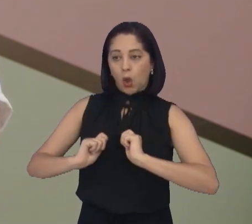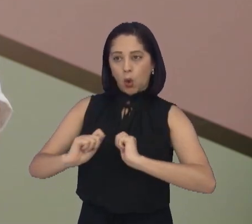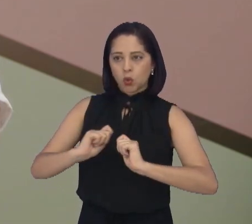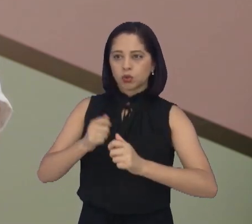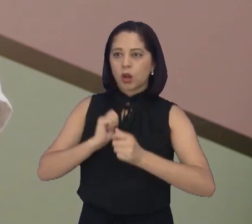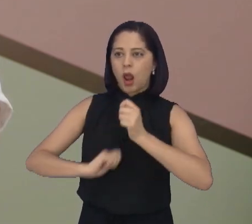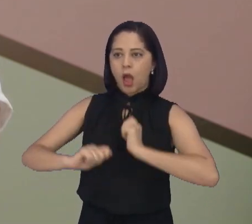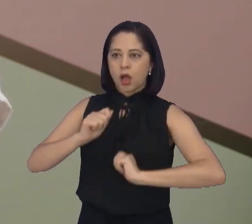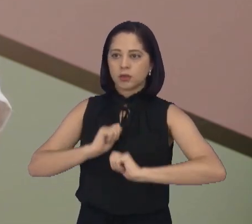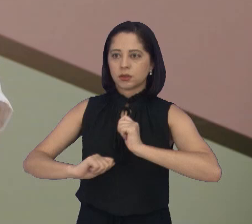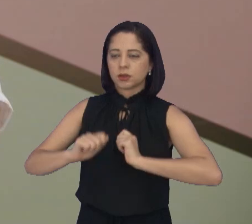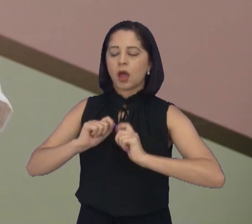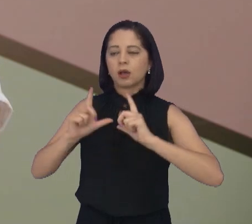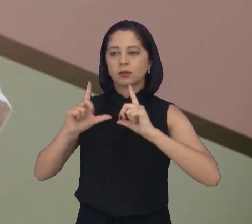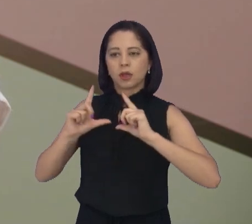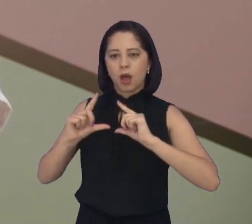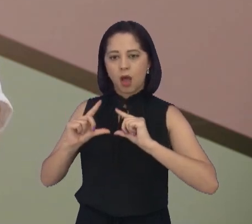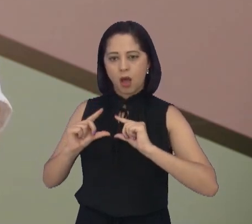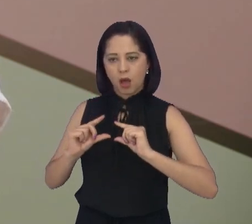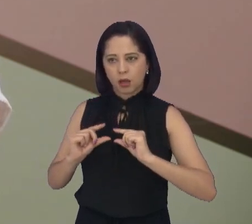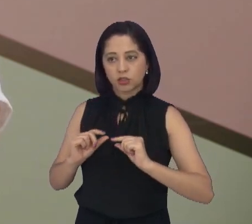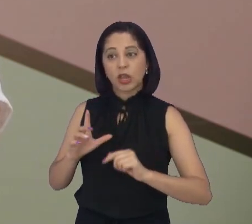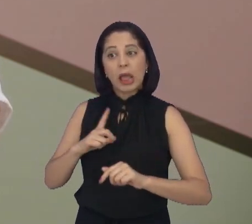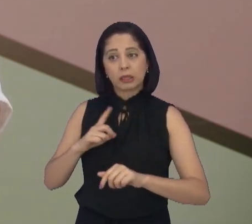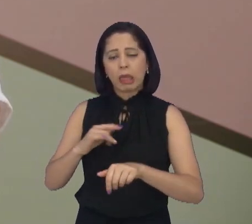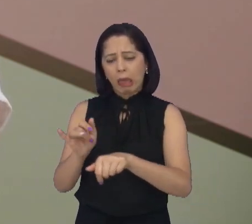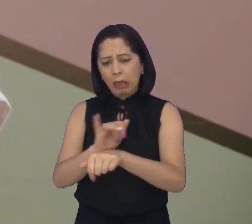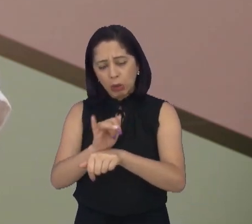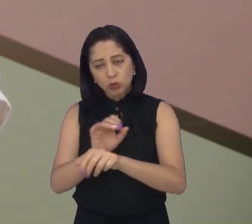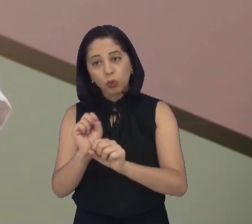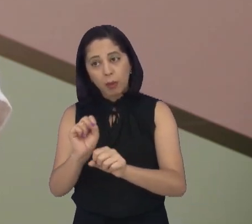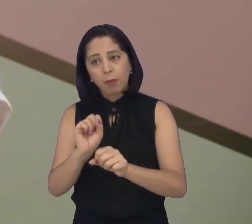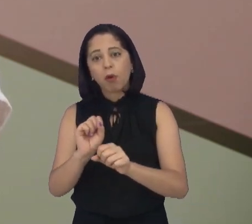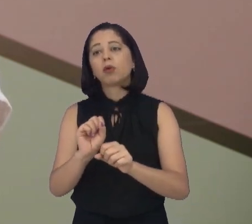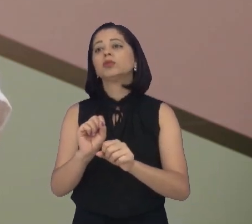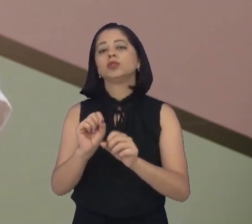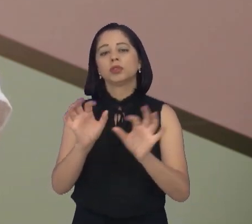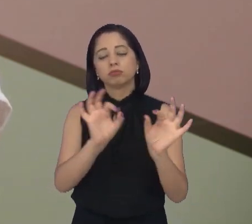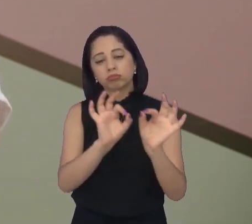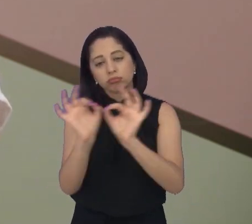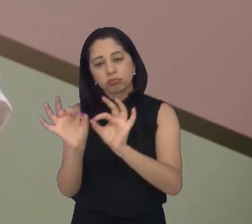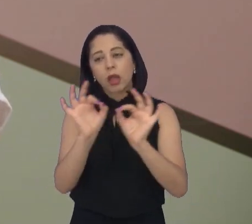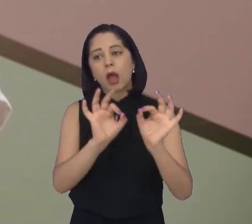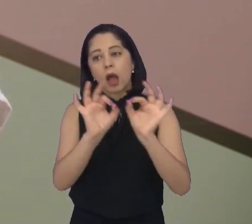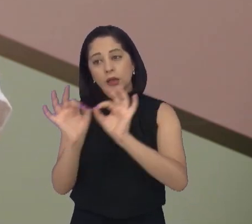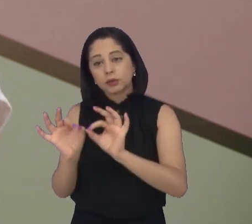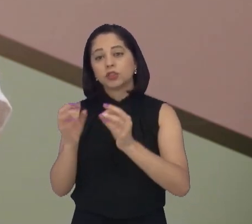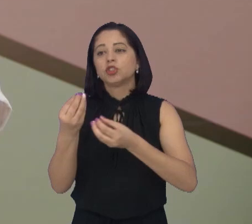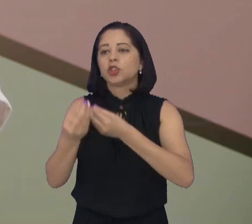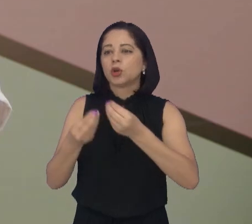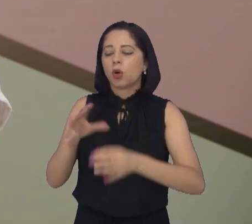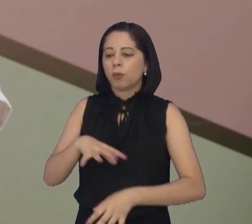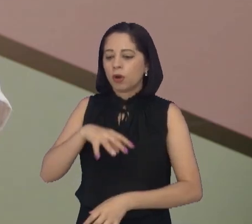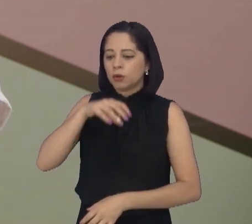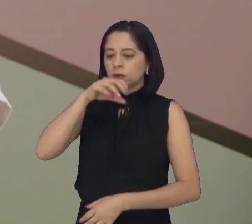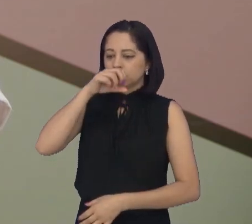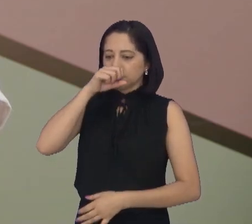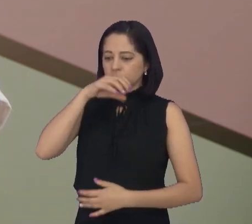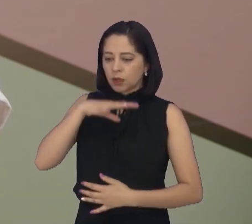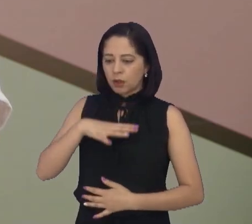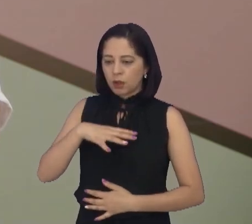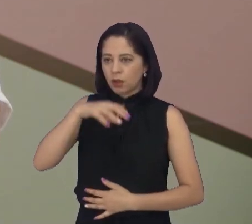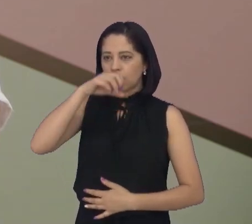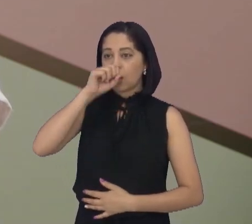né, nesses sites, assim, no YouTube e tal, técnicas para ter respiração, para melhorar. Fazer